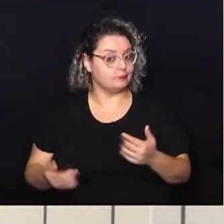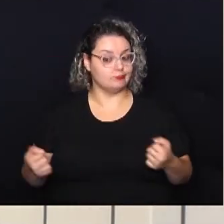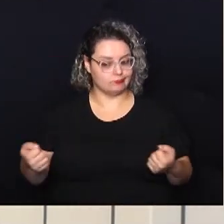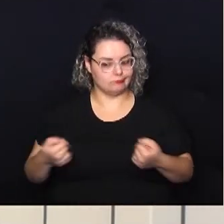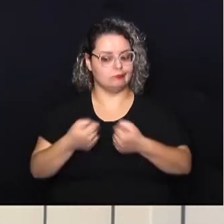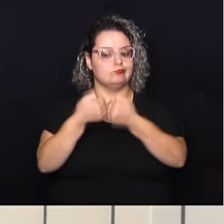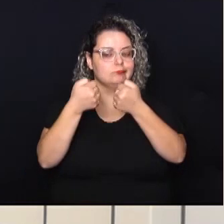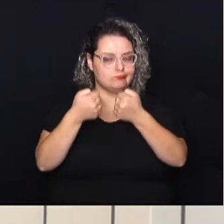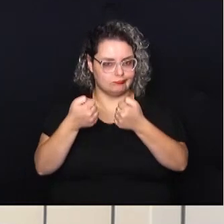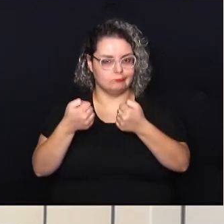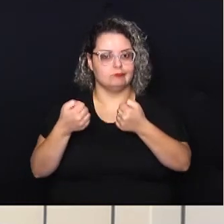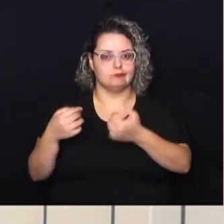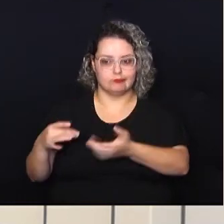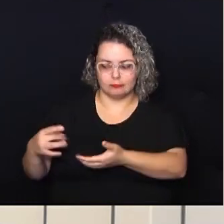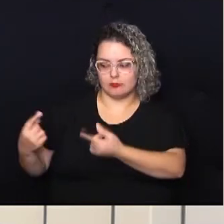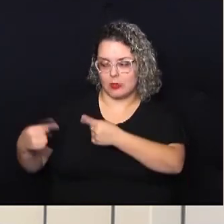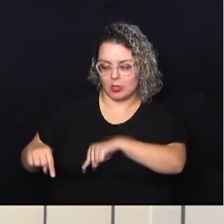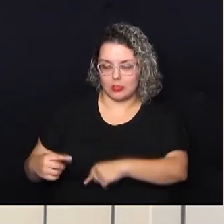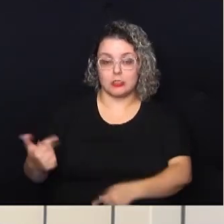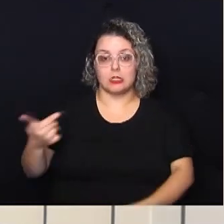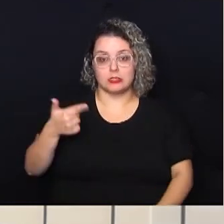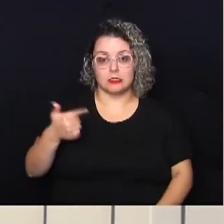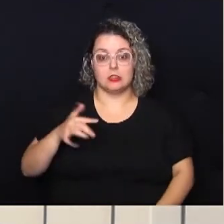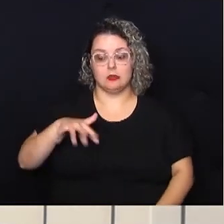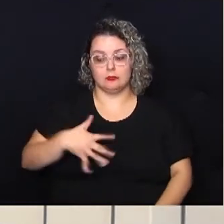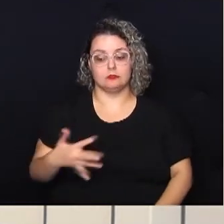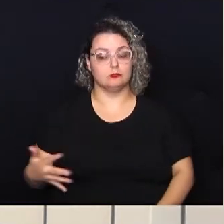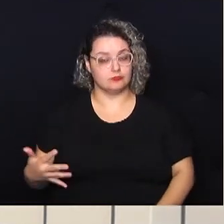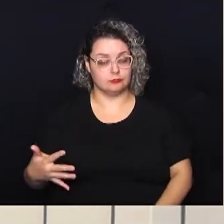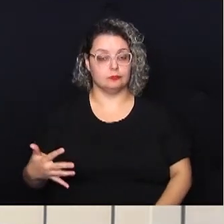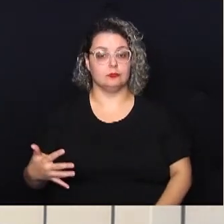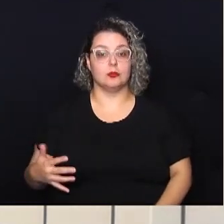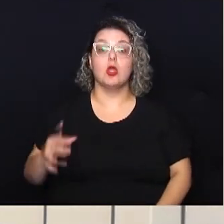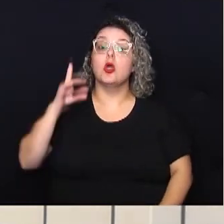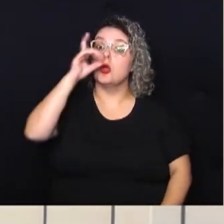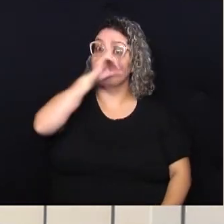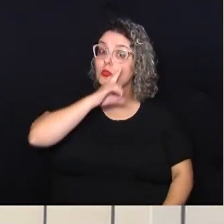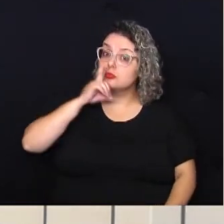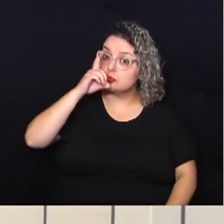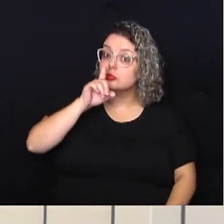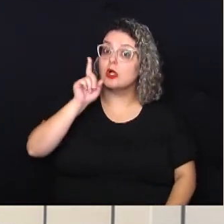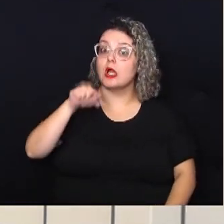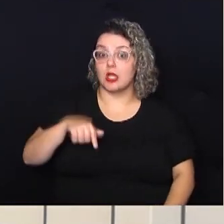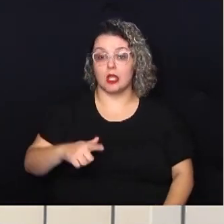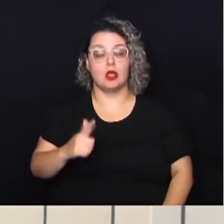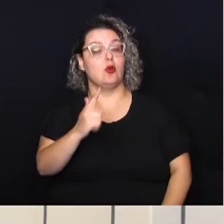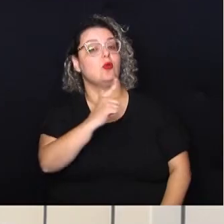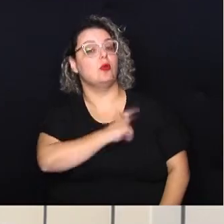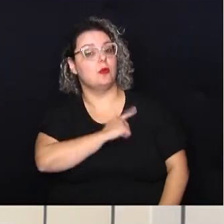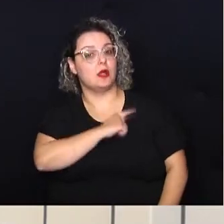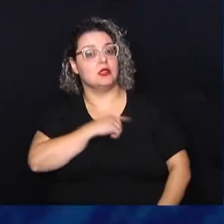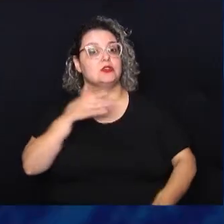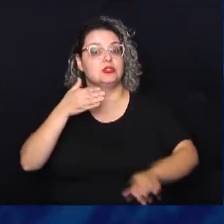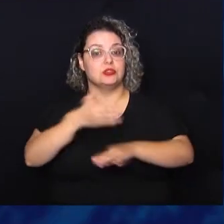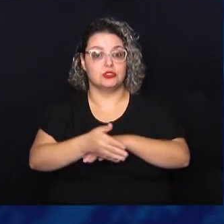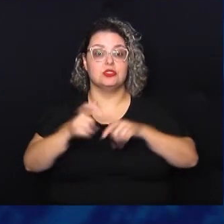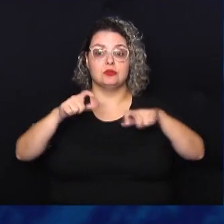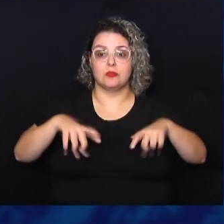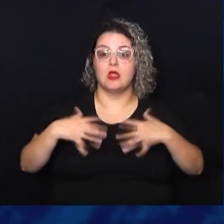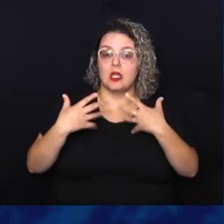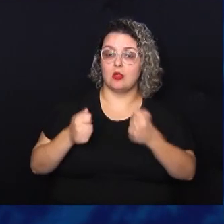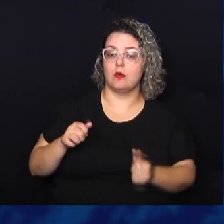ali, que está na segunda parte da tabela. No domingo, é a vez do Guarani entrar em campo, recebe o